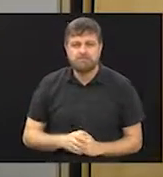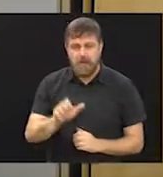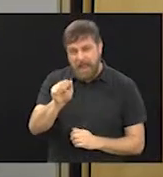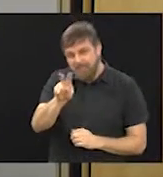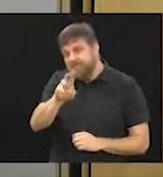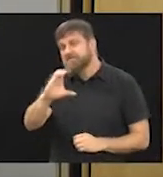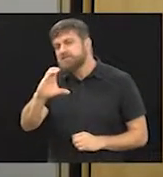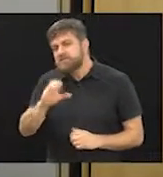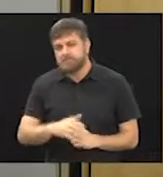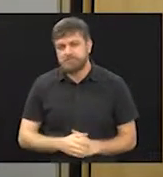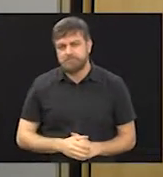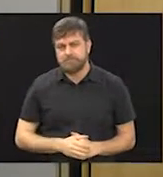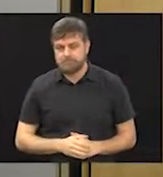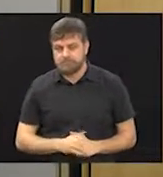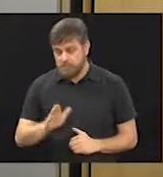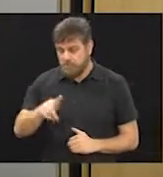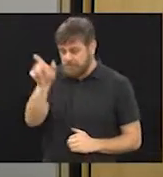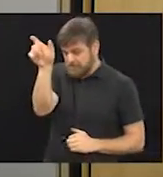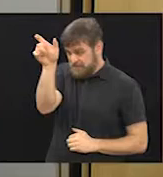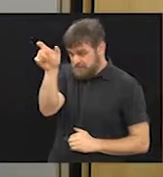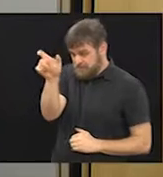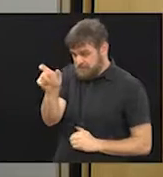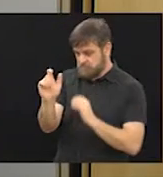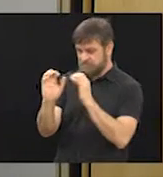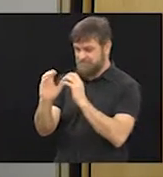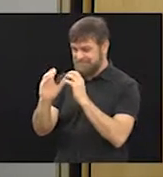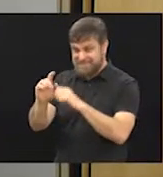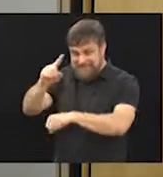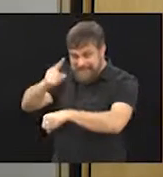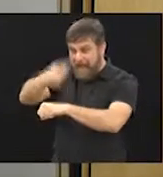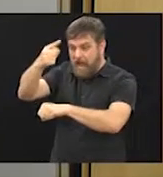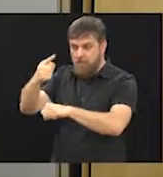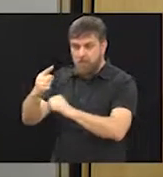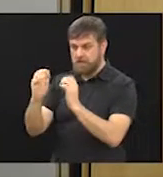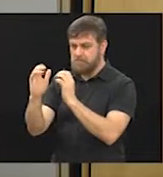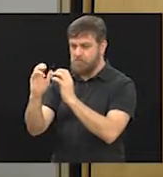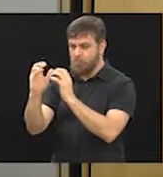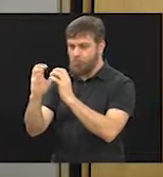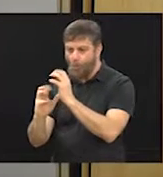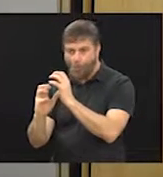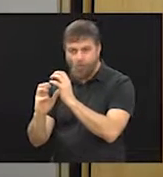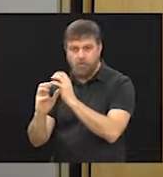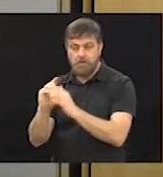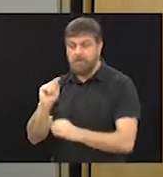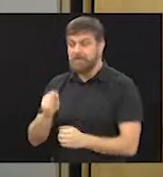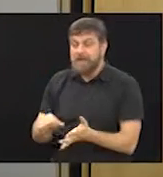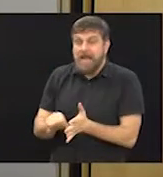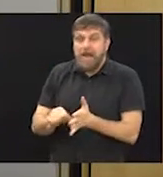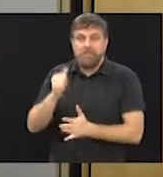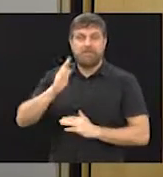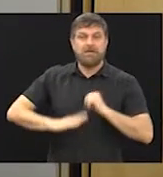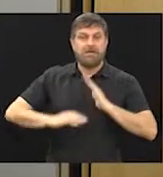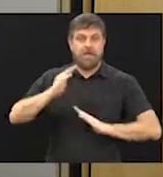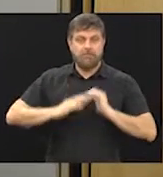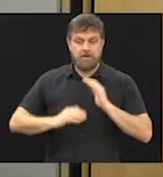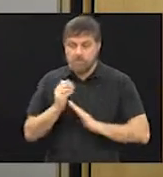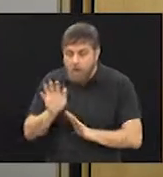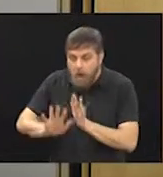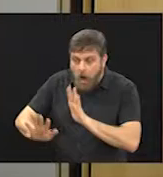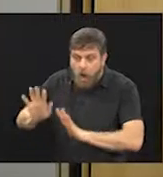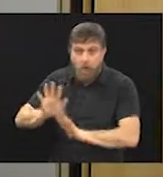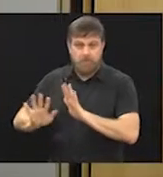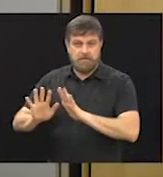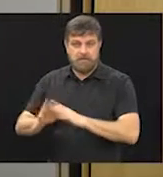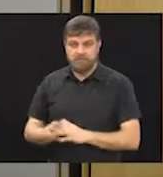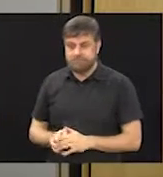Quando você tem um paciente AVCzano perto de você, a primeira coisa que você tem que ter o cuidado